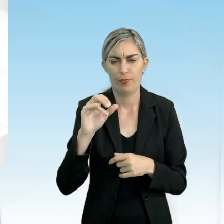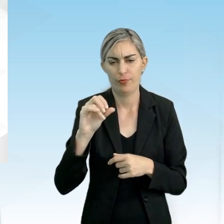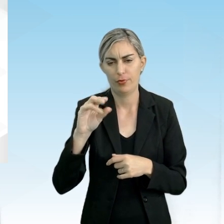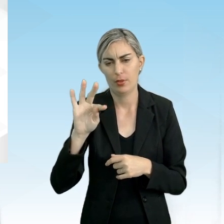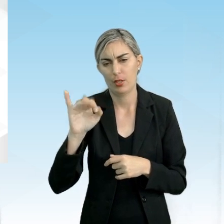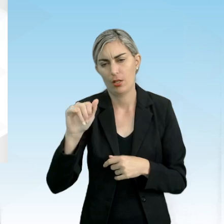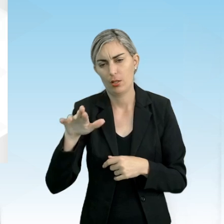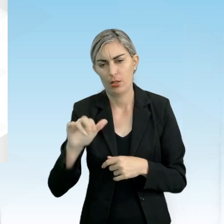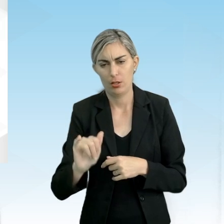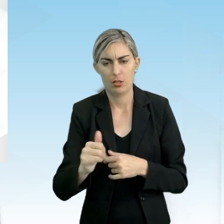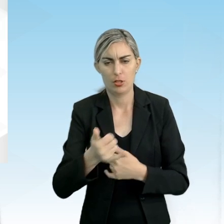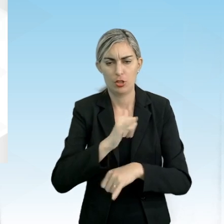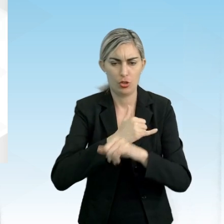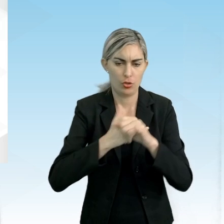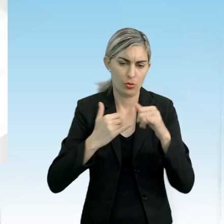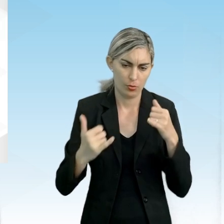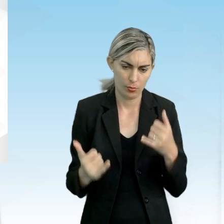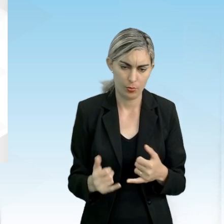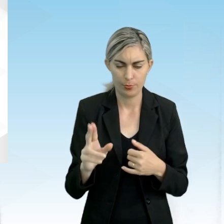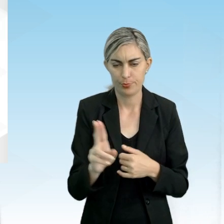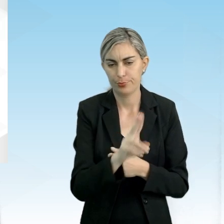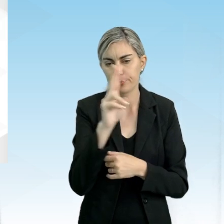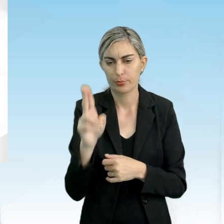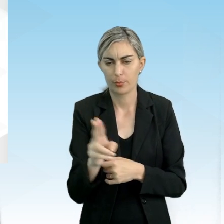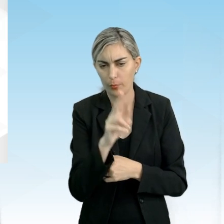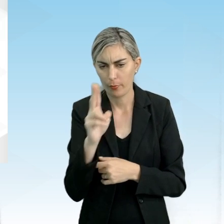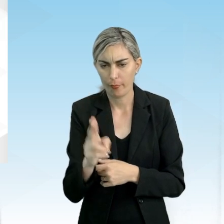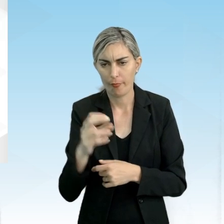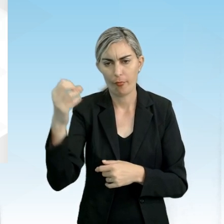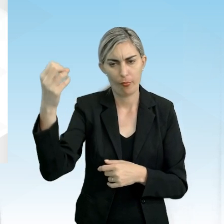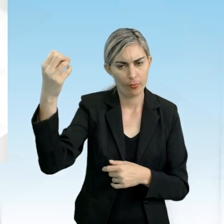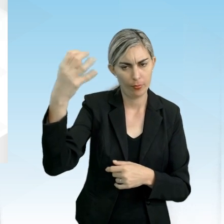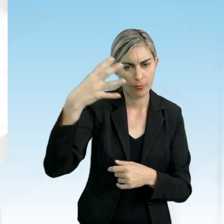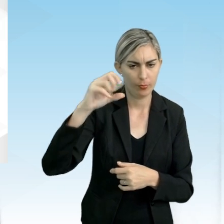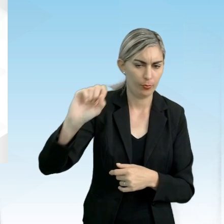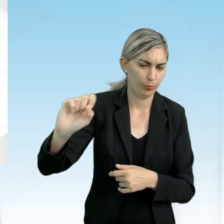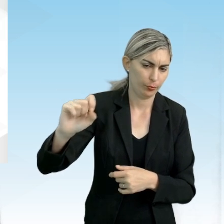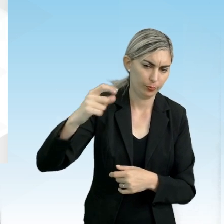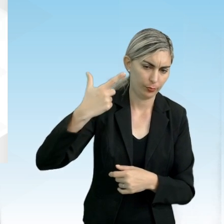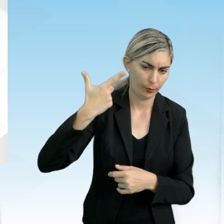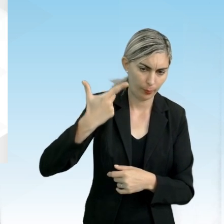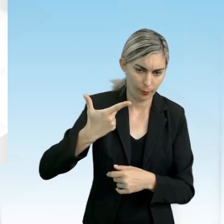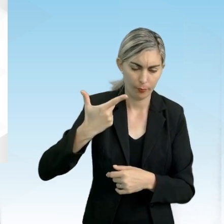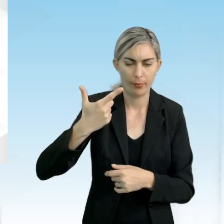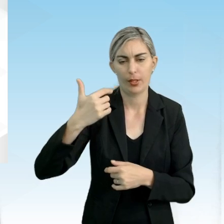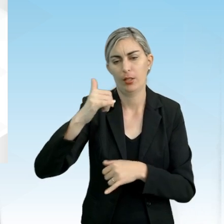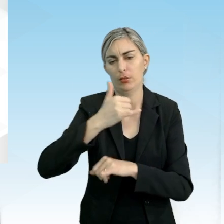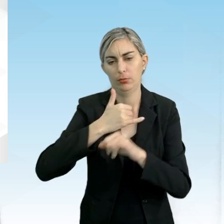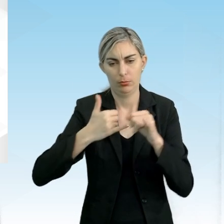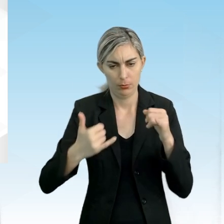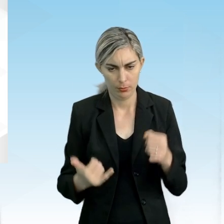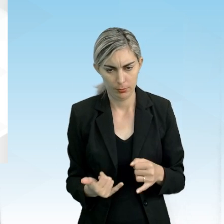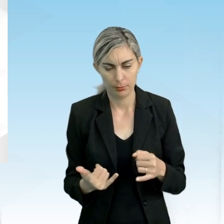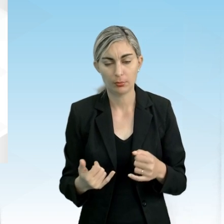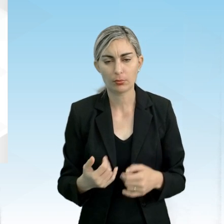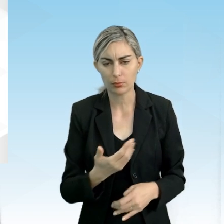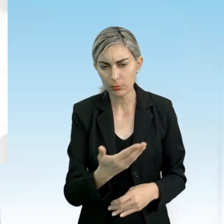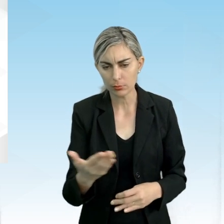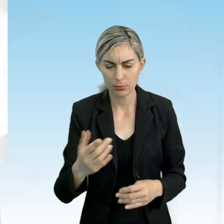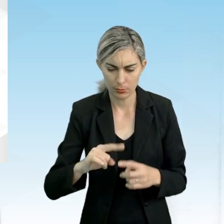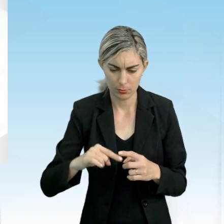é a geração de energia elétrica usando o que a luz do sol como fonte de energia e